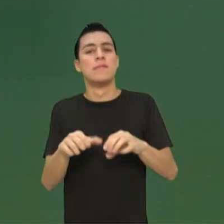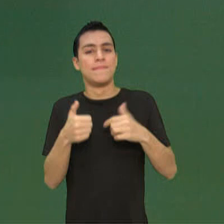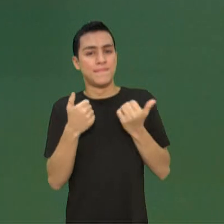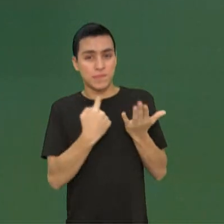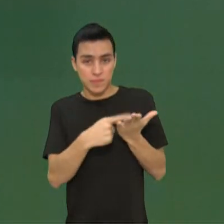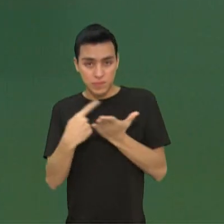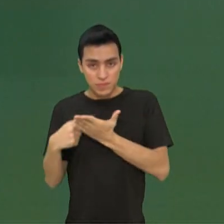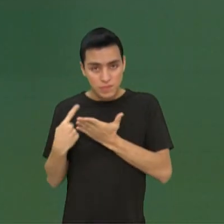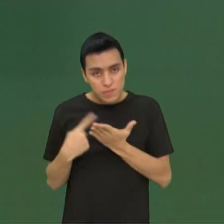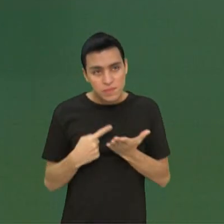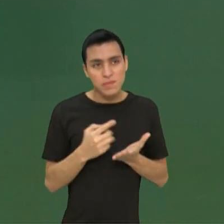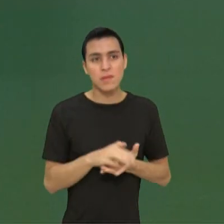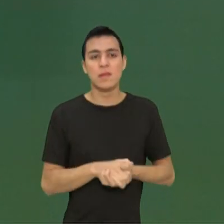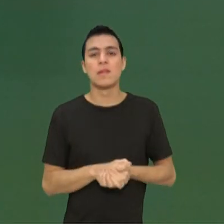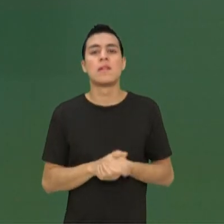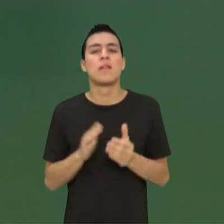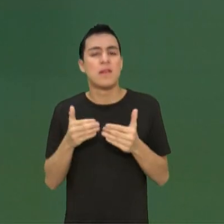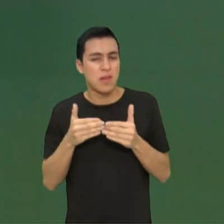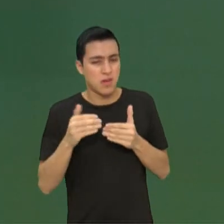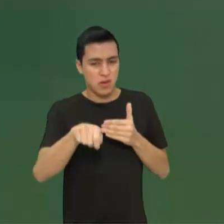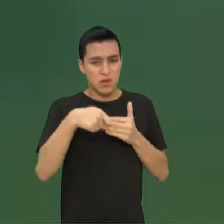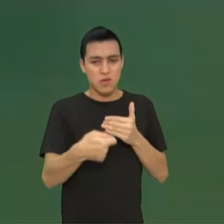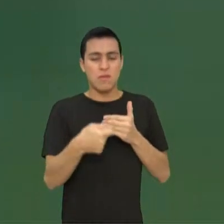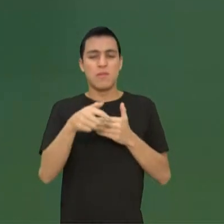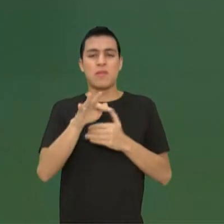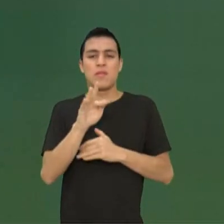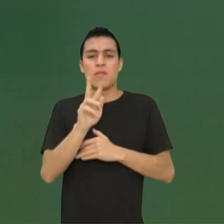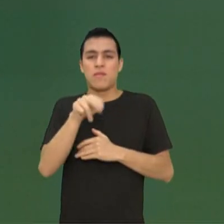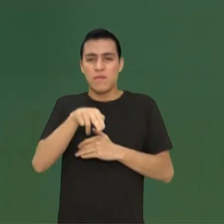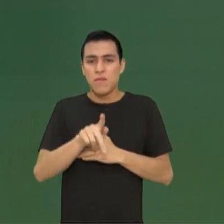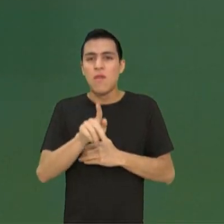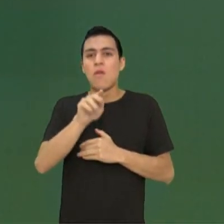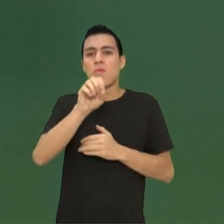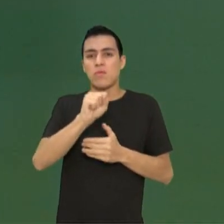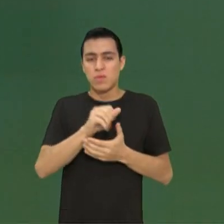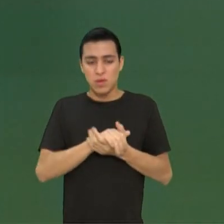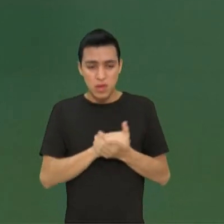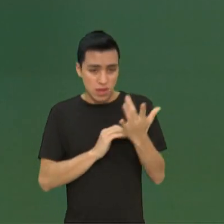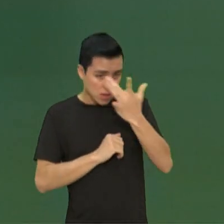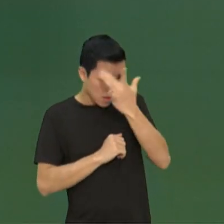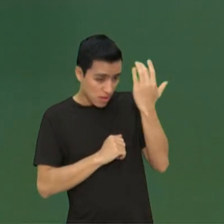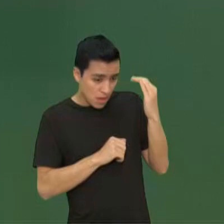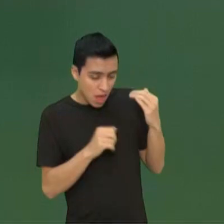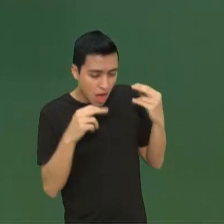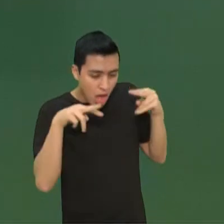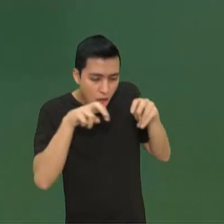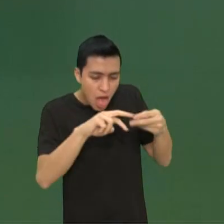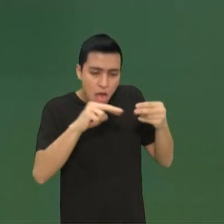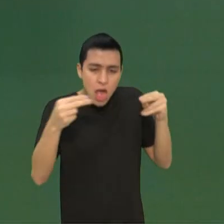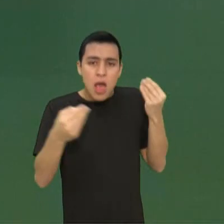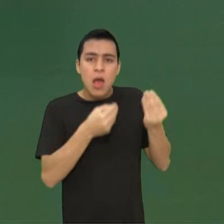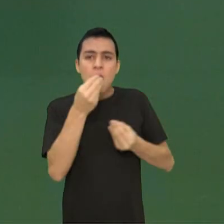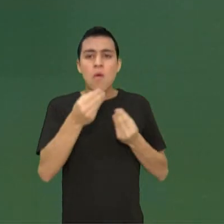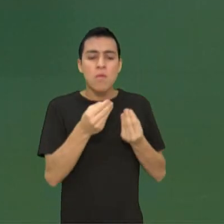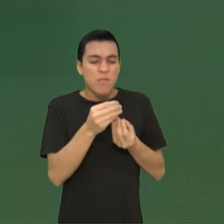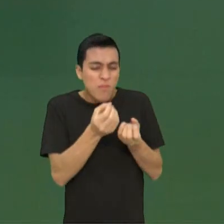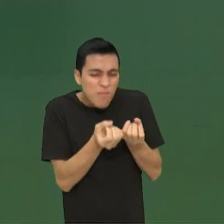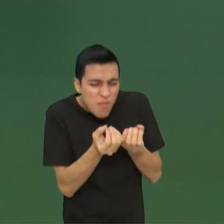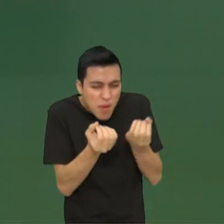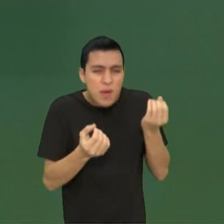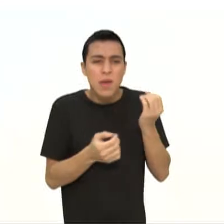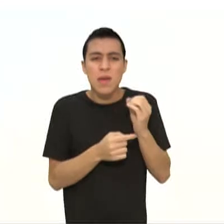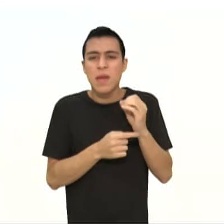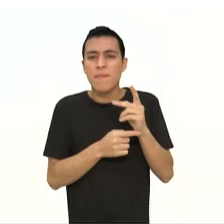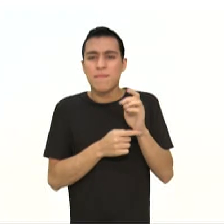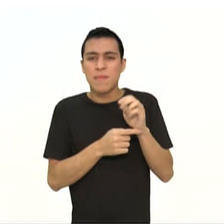Combinado? Seguindo sobre os fungos. Cientistas decifram um DNA de fungo que produz penicilina.